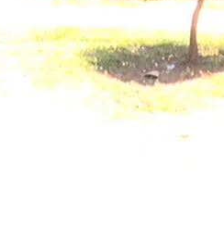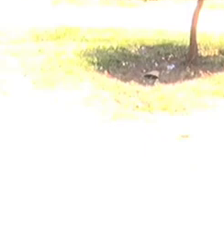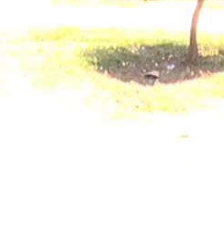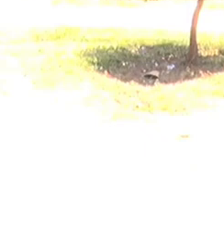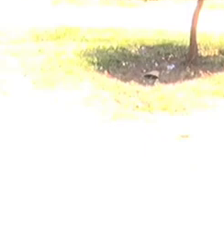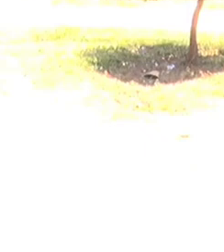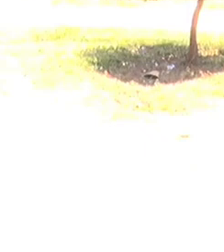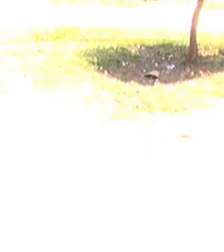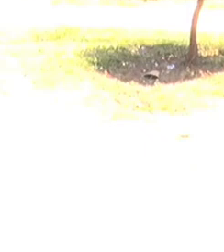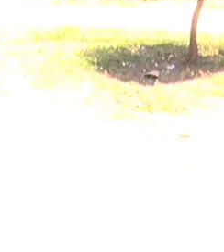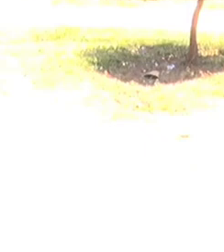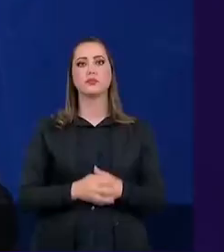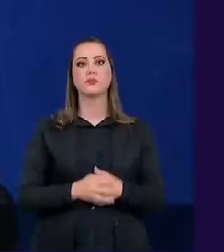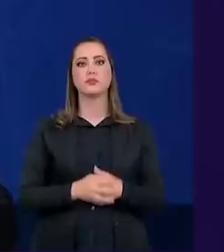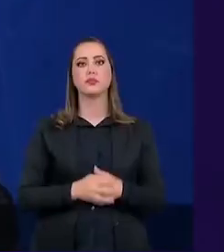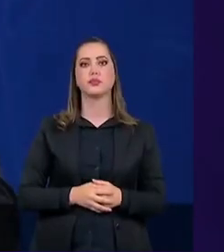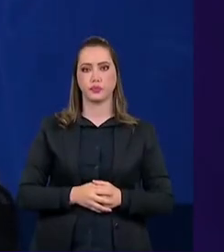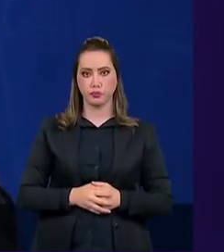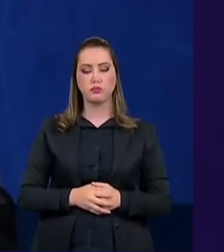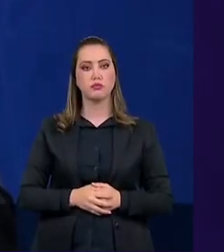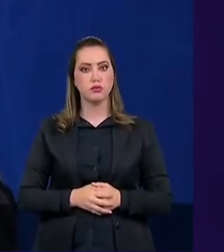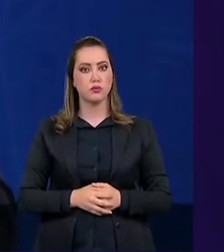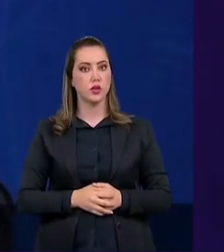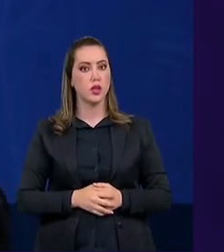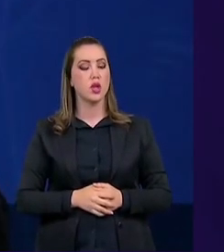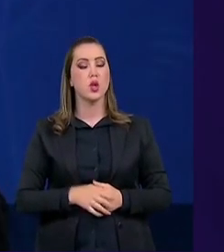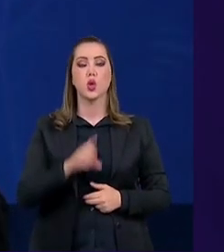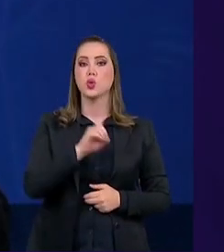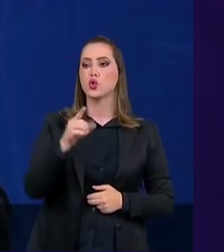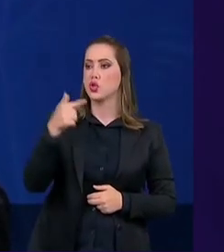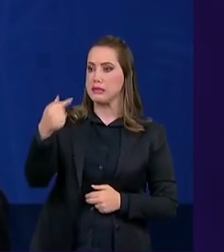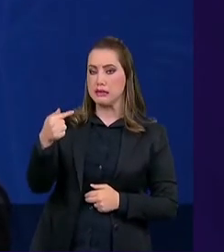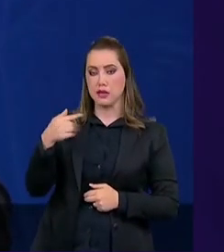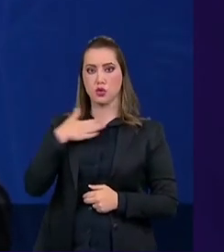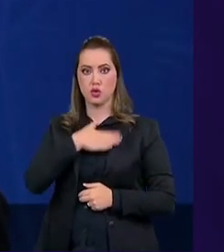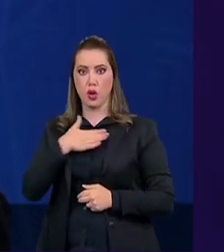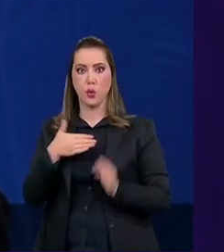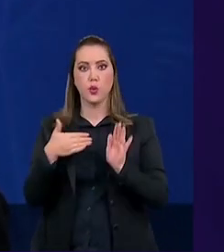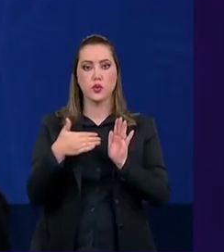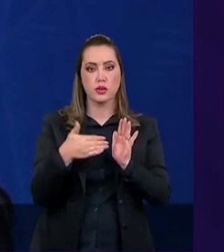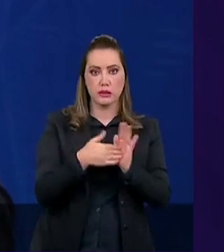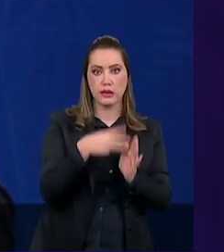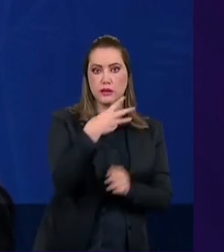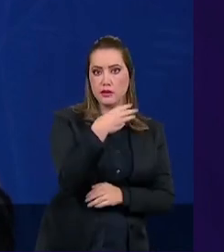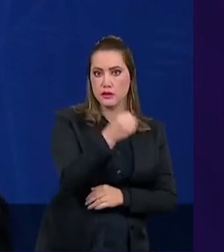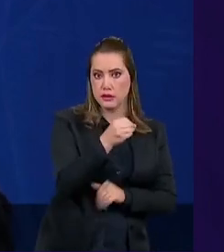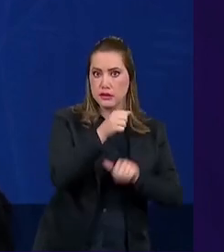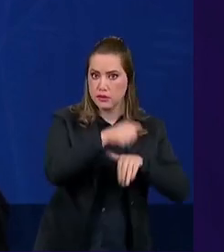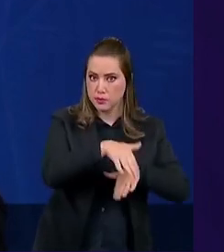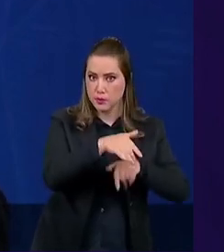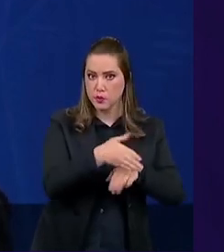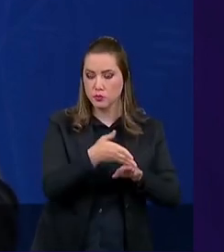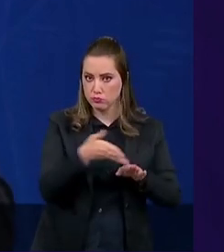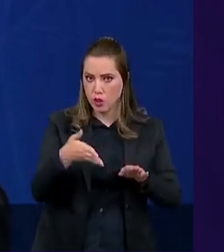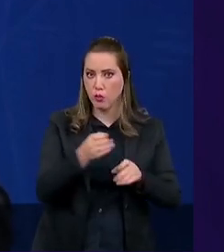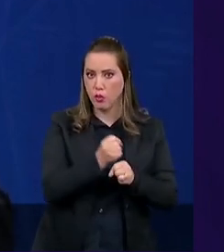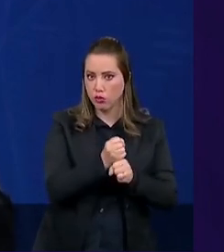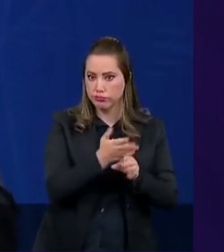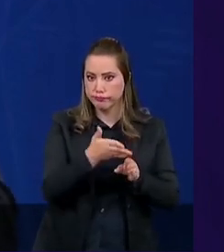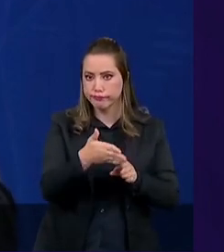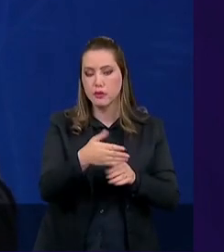acompanhar entre 7 de agosto e 30 de setembro deste ano